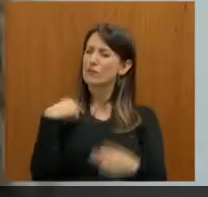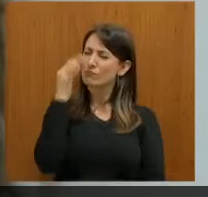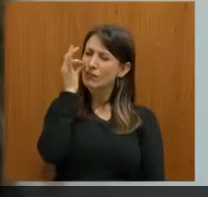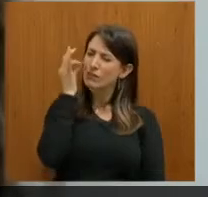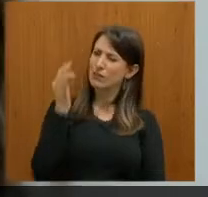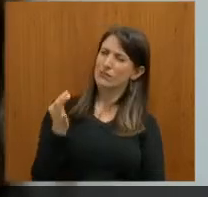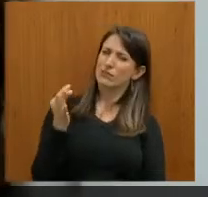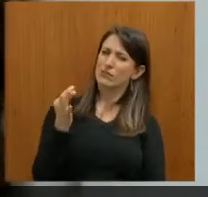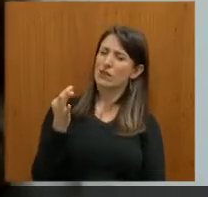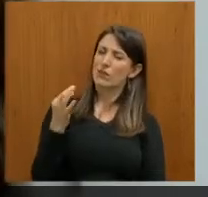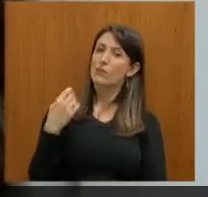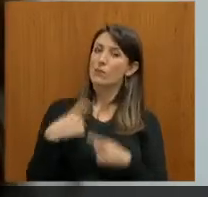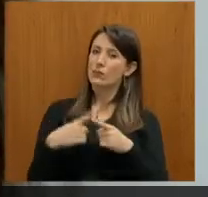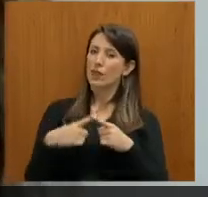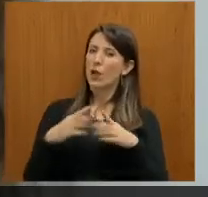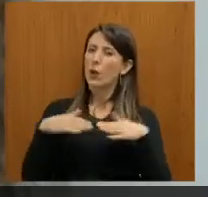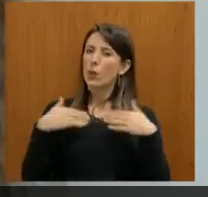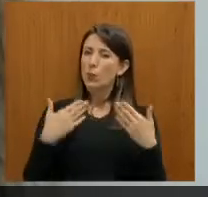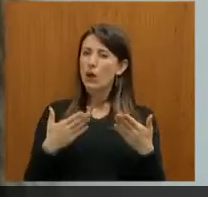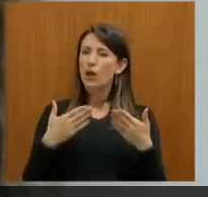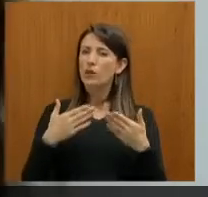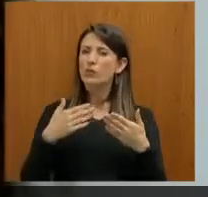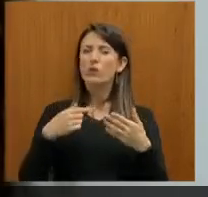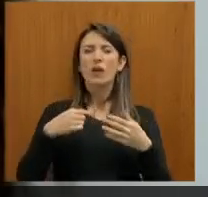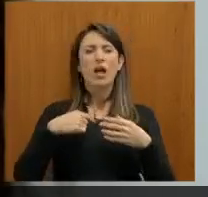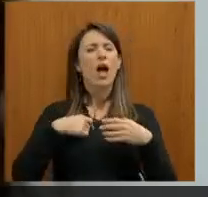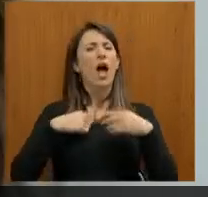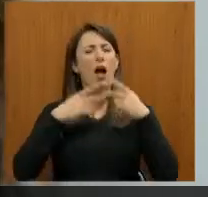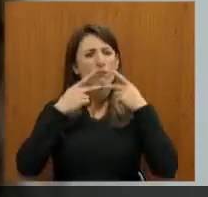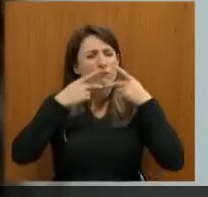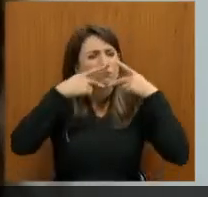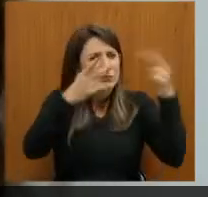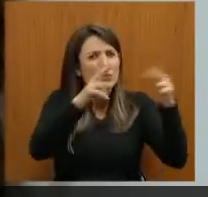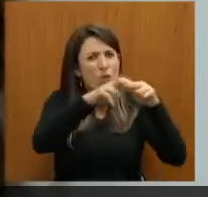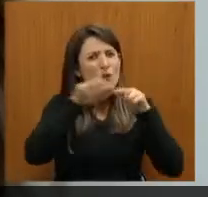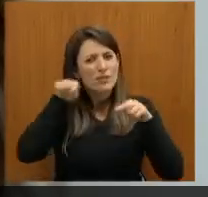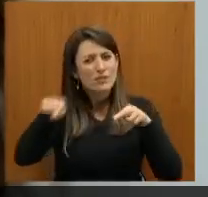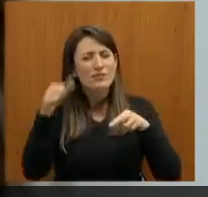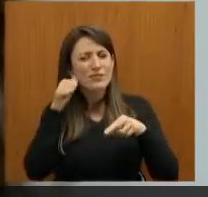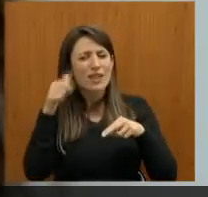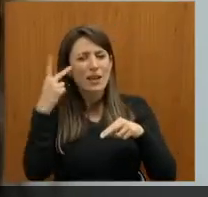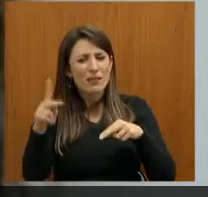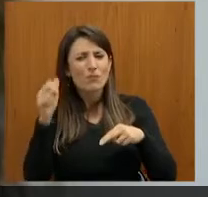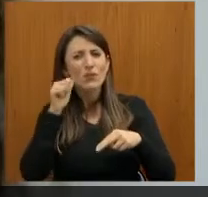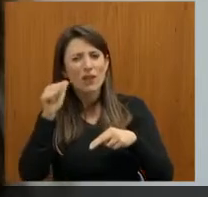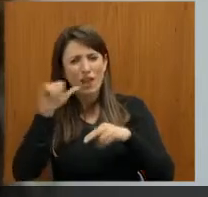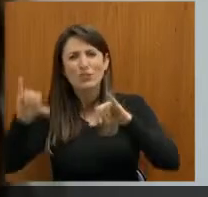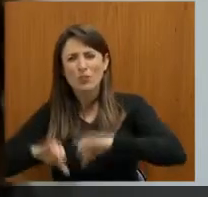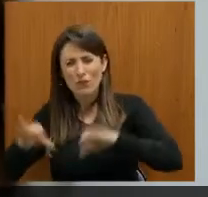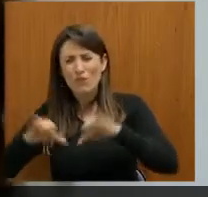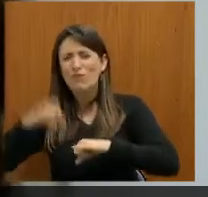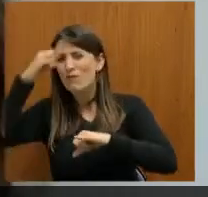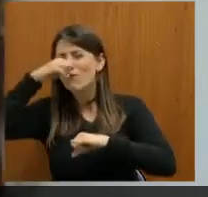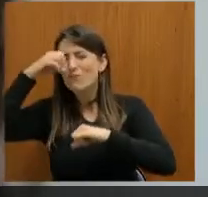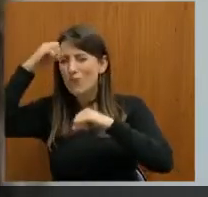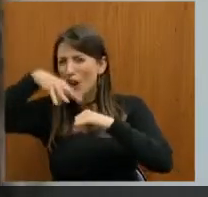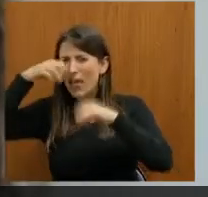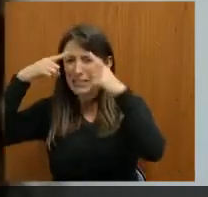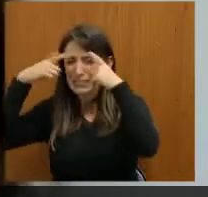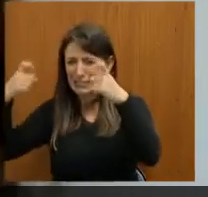partir do momento que eu dei vó é um momento oral da Alana e eu insisto em falar dela porque o caso dela é muito